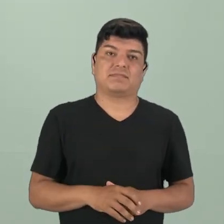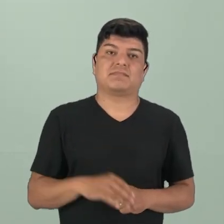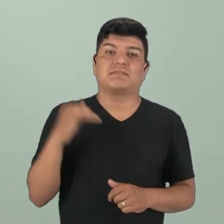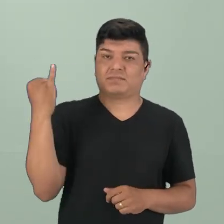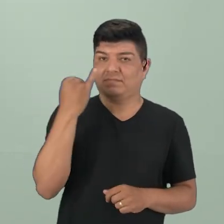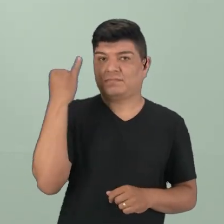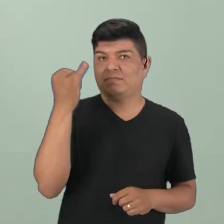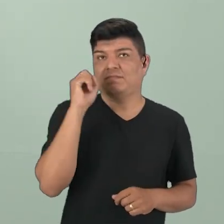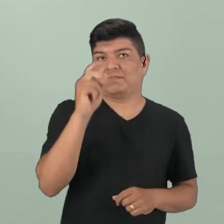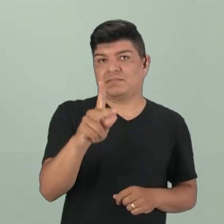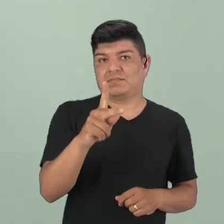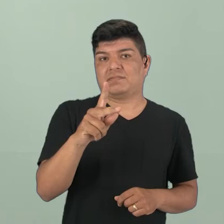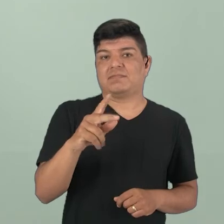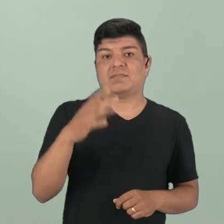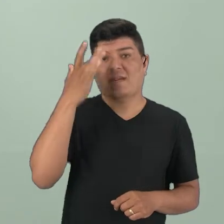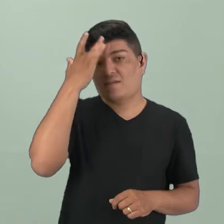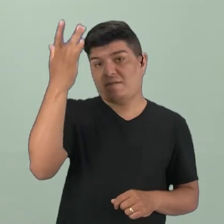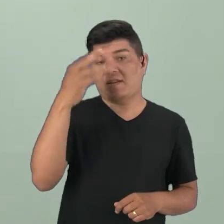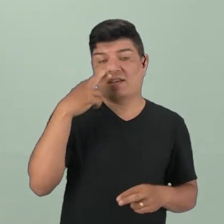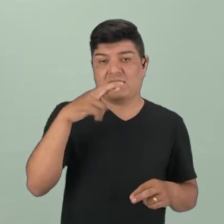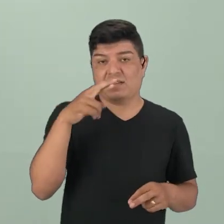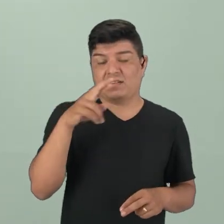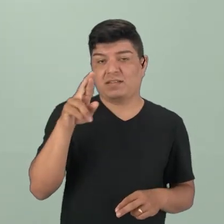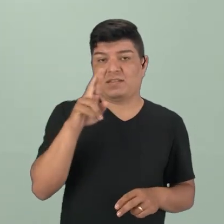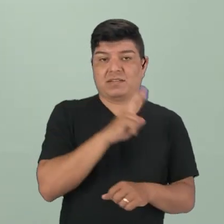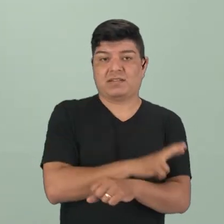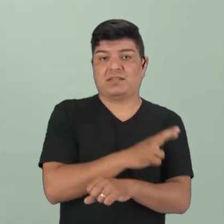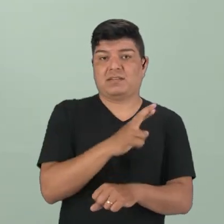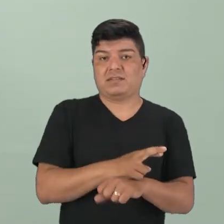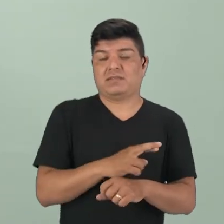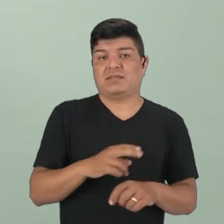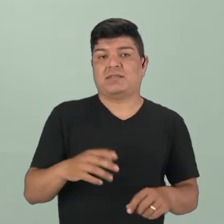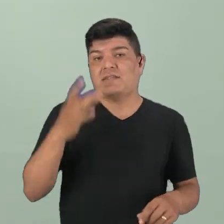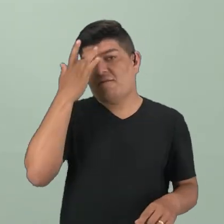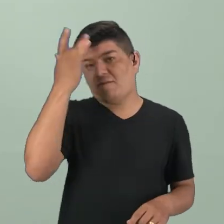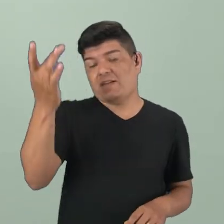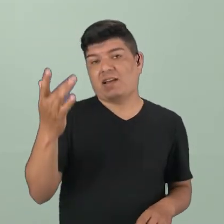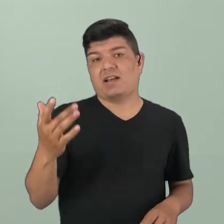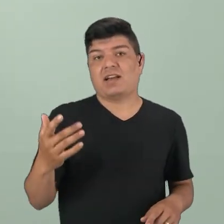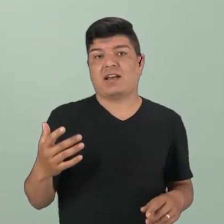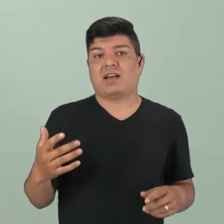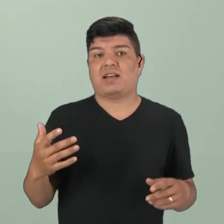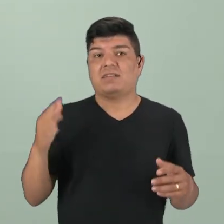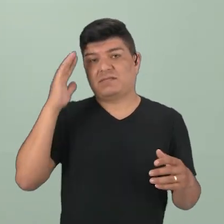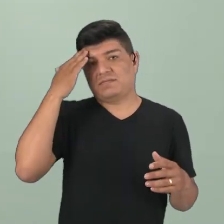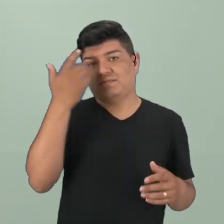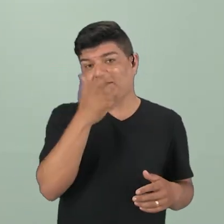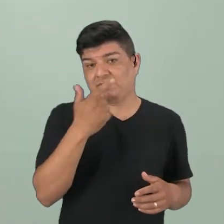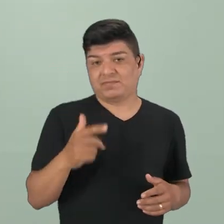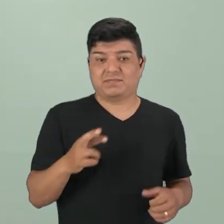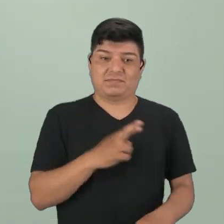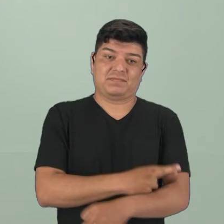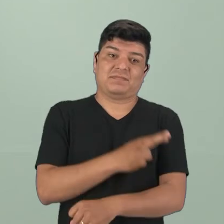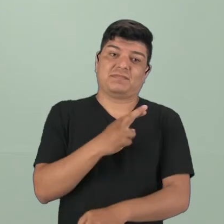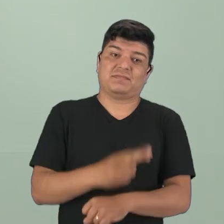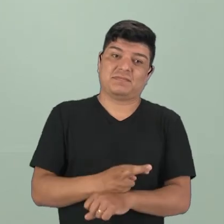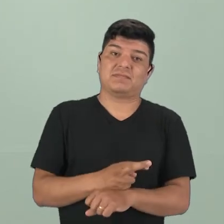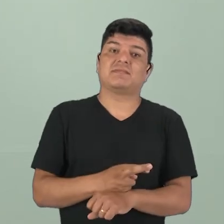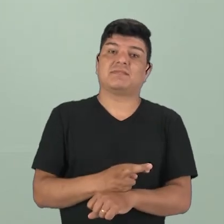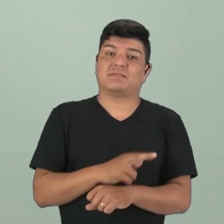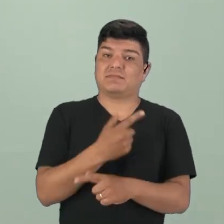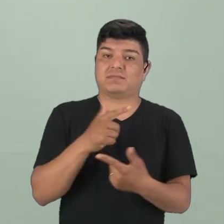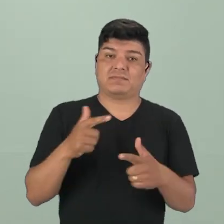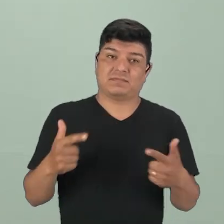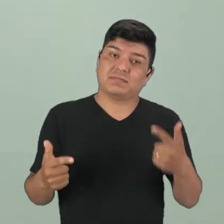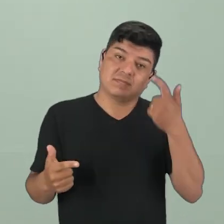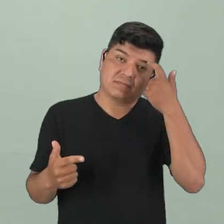interessante isso. É muito fácil criticar a religião, não é? É muito fácil criticar quem não tem religião nenhuma, e tem gente que não tem religião